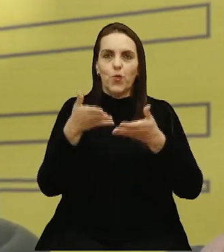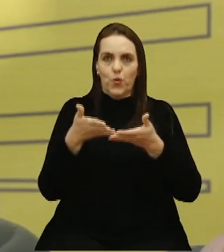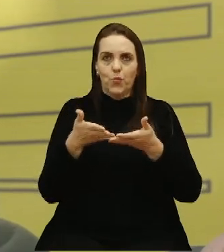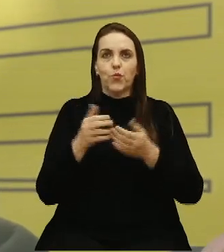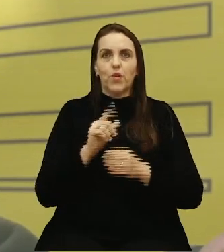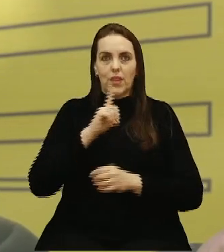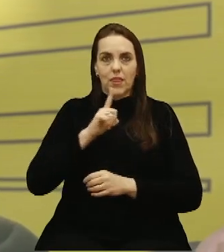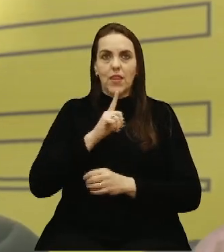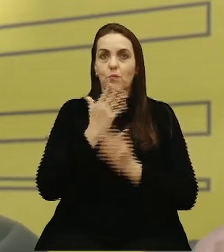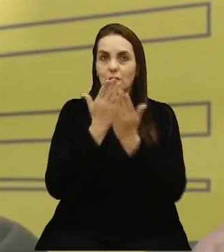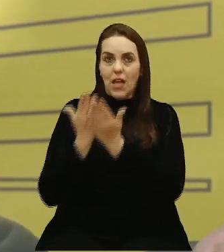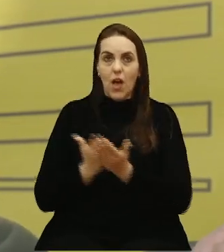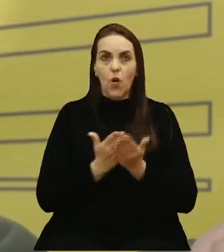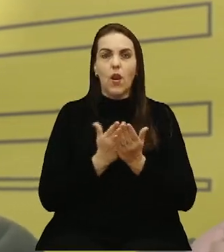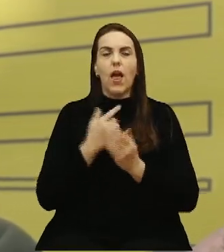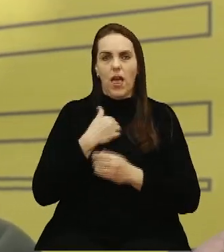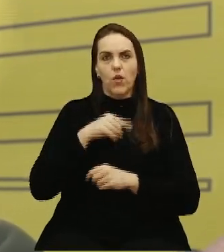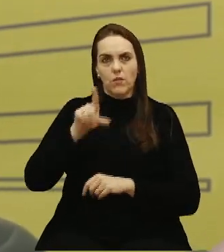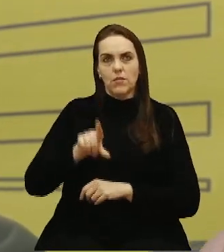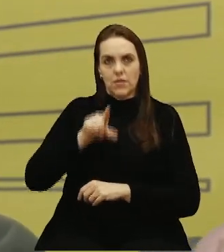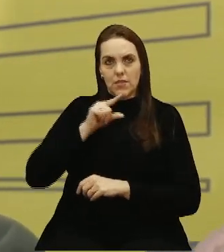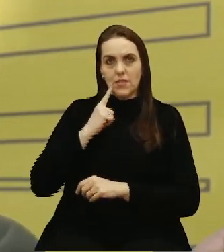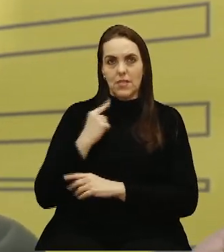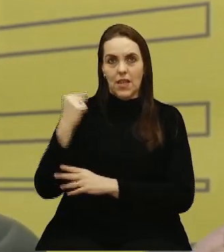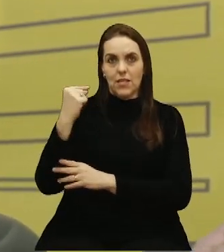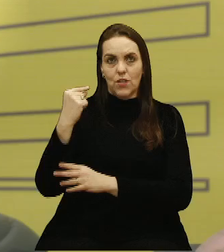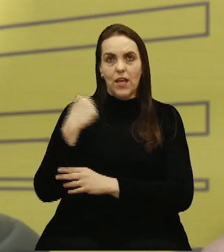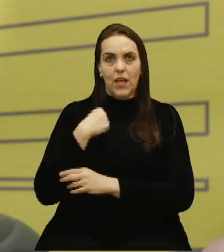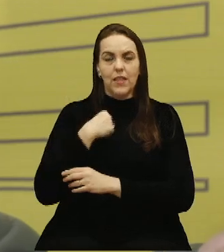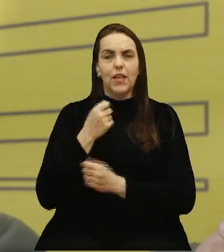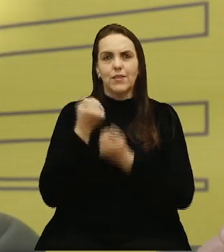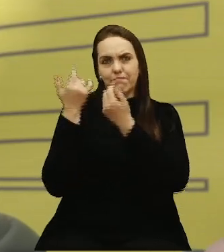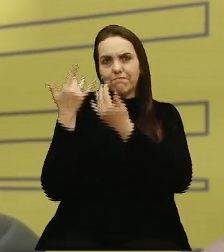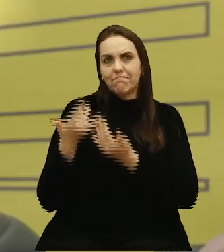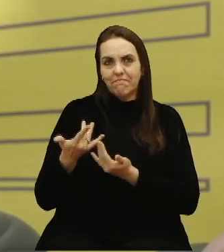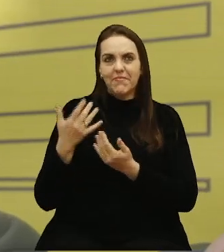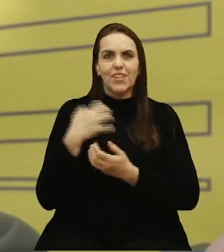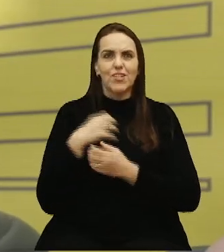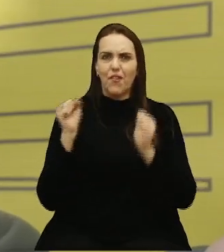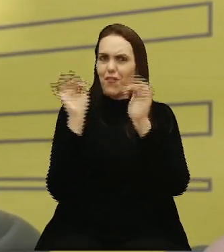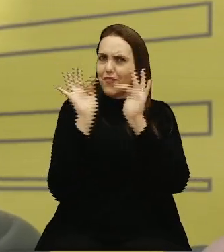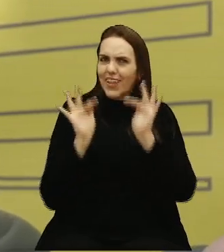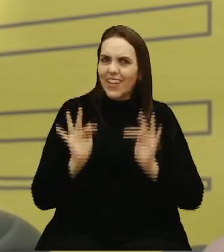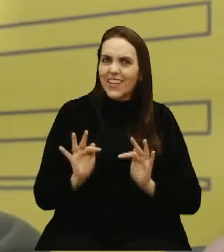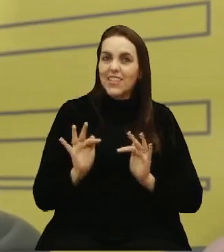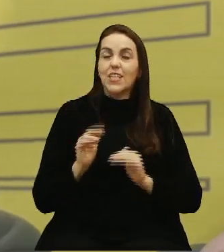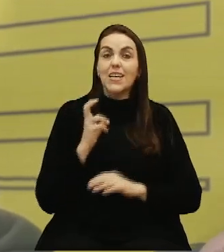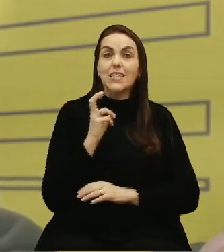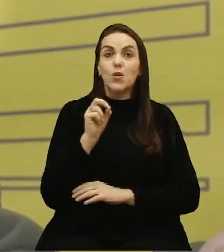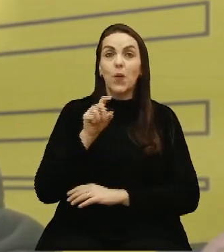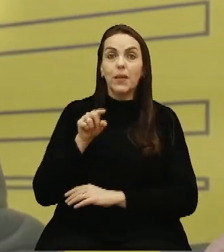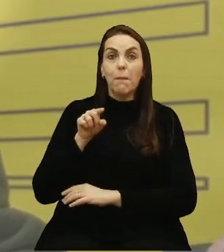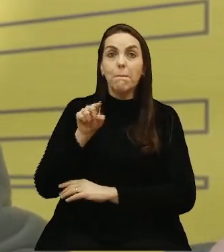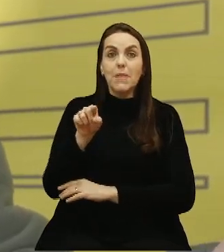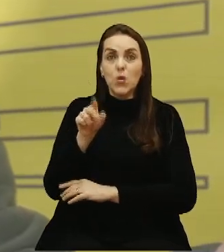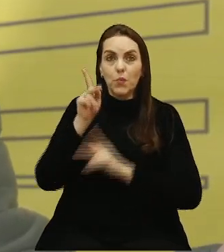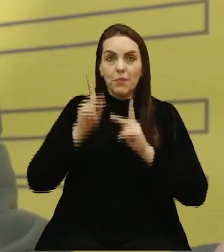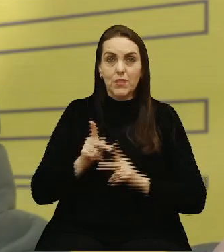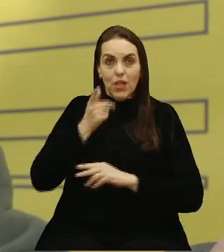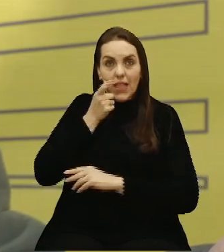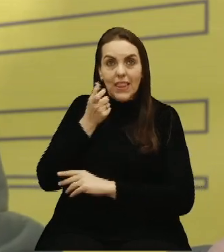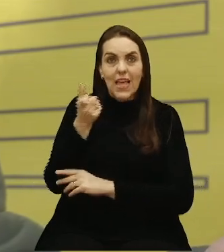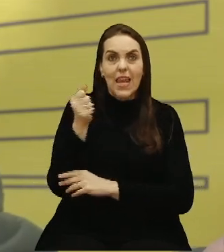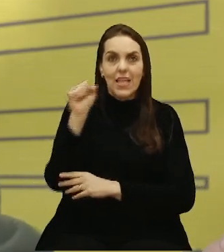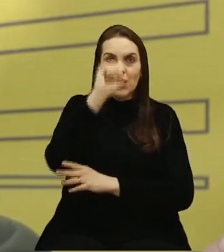gente tem aulas, eu fui selecionada, preciso contar isso para vocês, de uma forma que me deixou extremamente feliz, porque foram mais de 50 mil interessados no